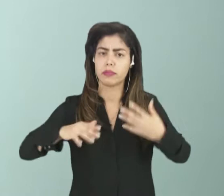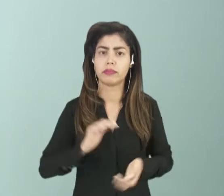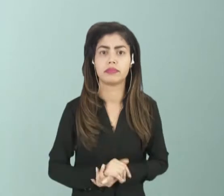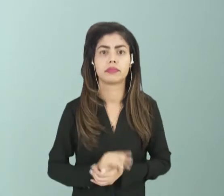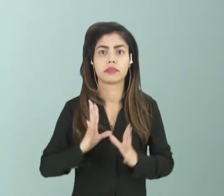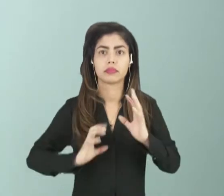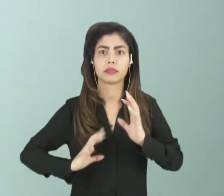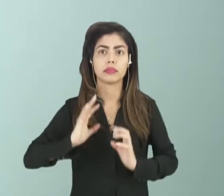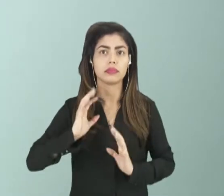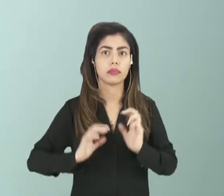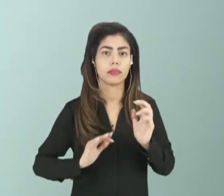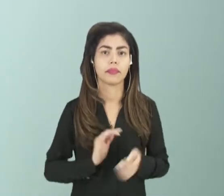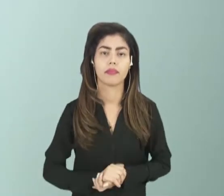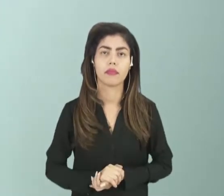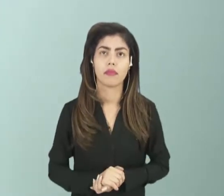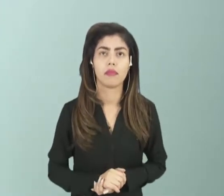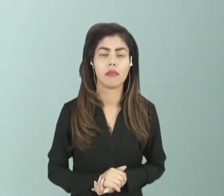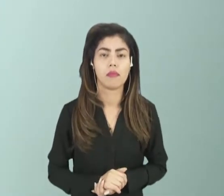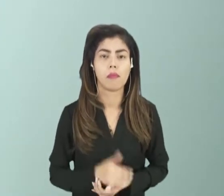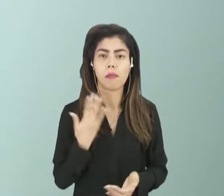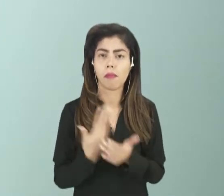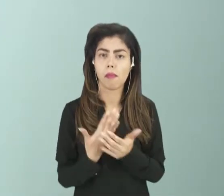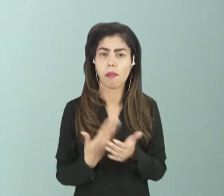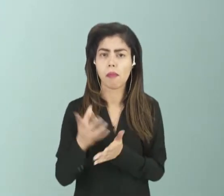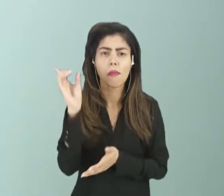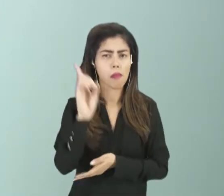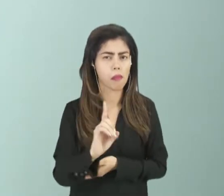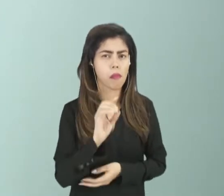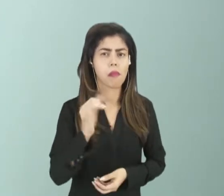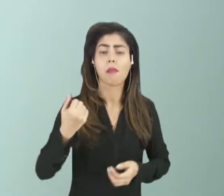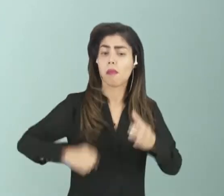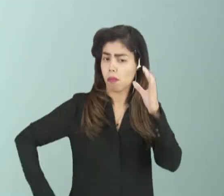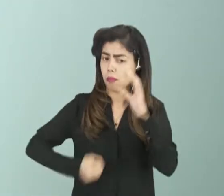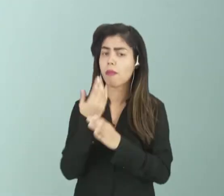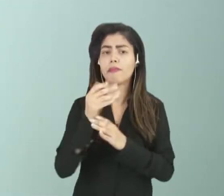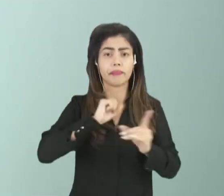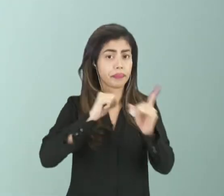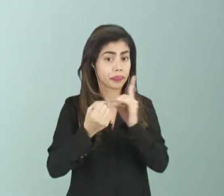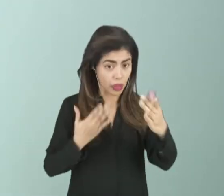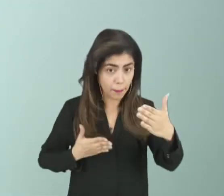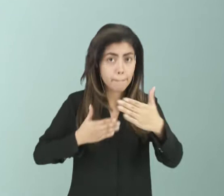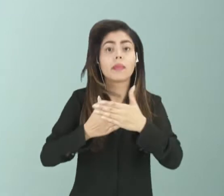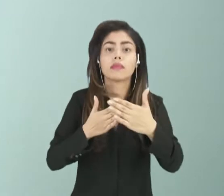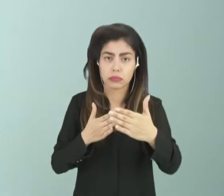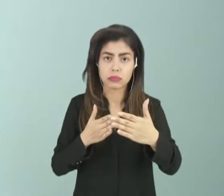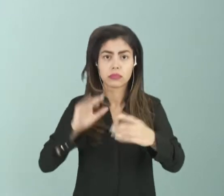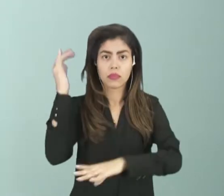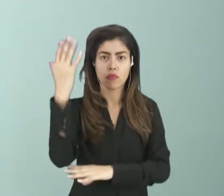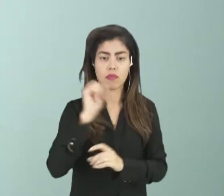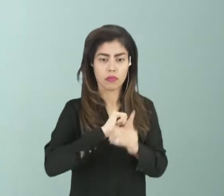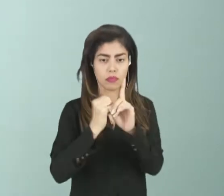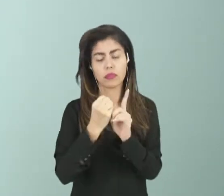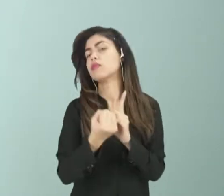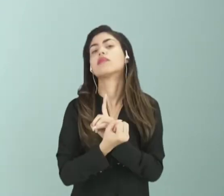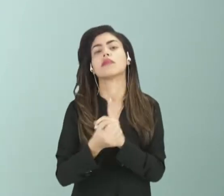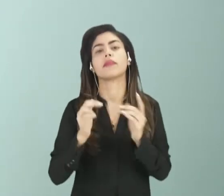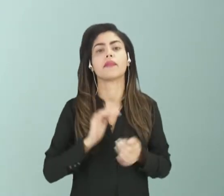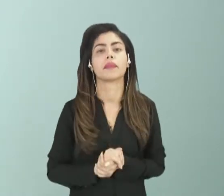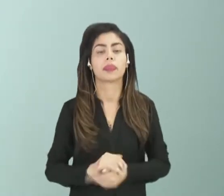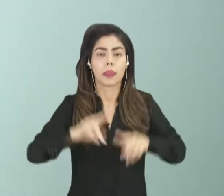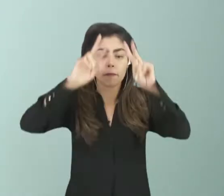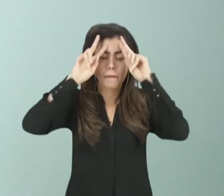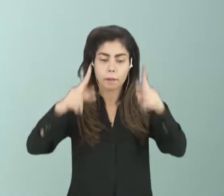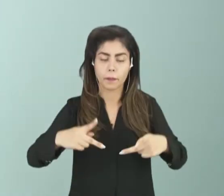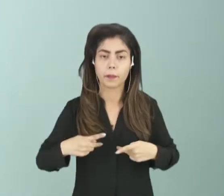estudar direitinho com detalhes. Então, a origem da sociedade é por um pacto social. Os homens, os